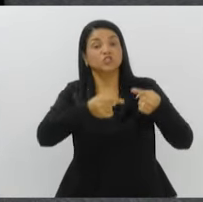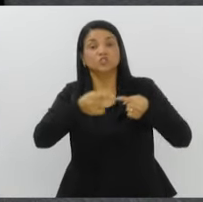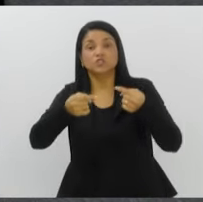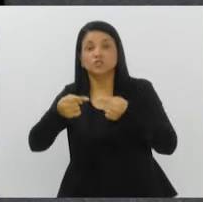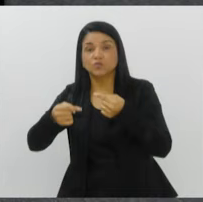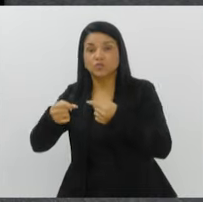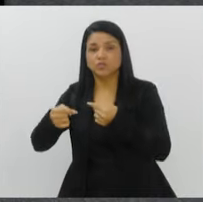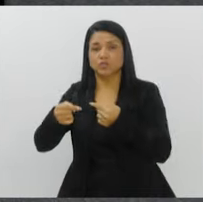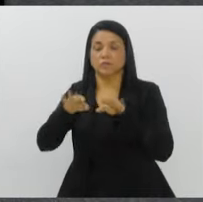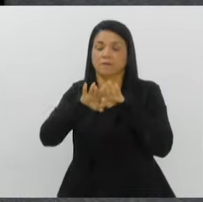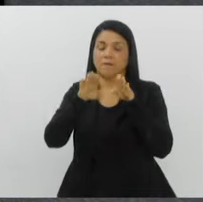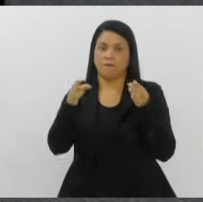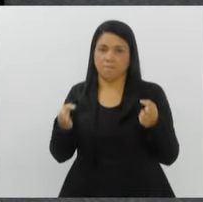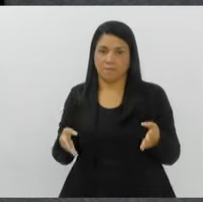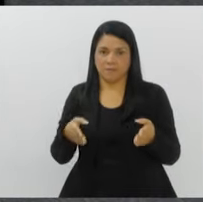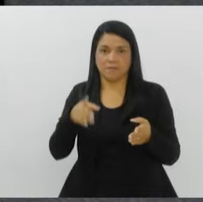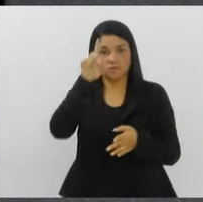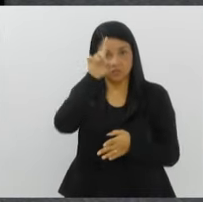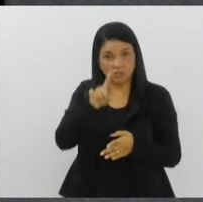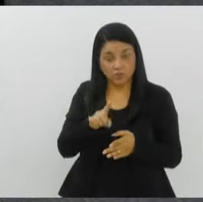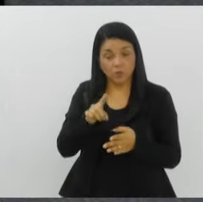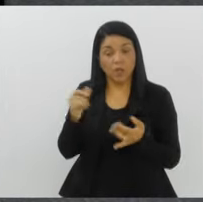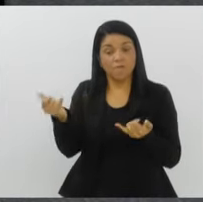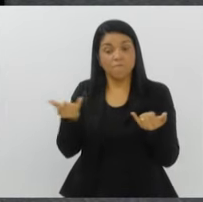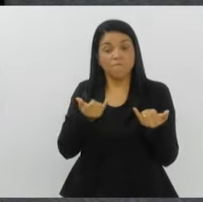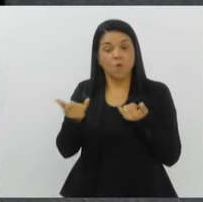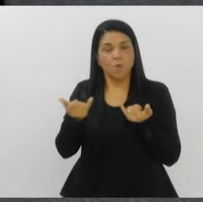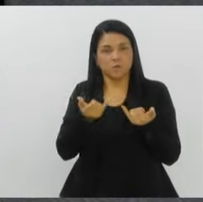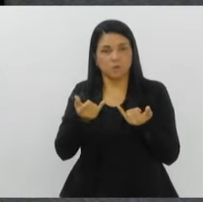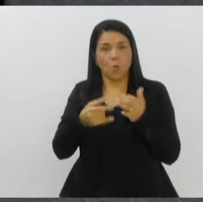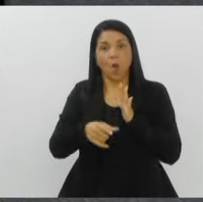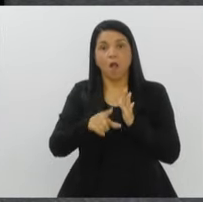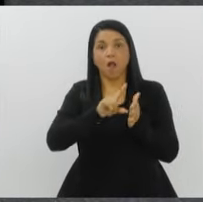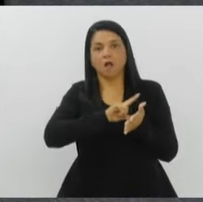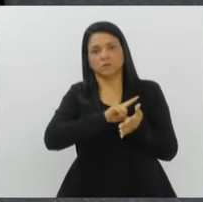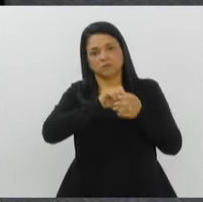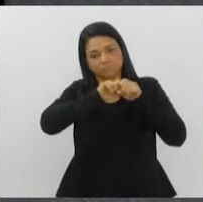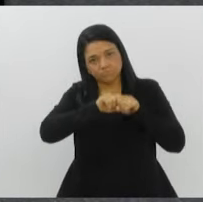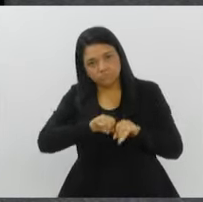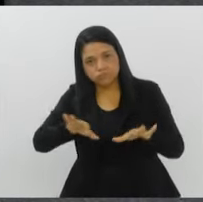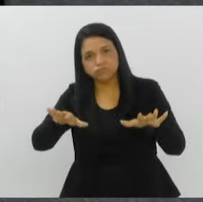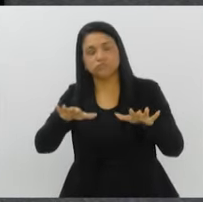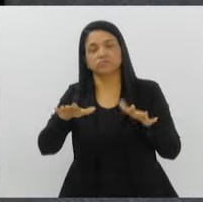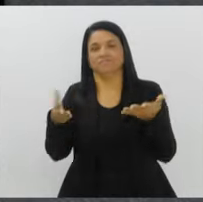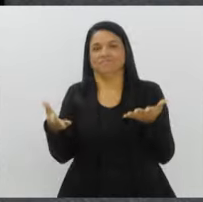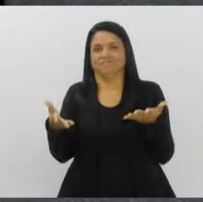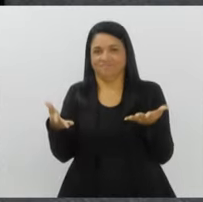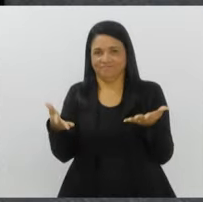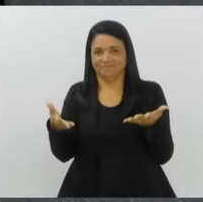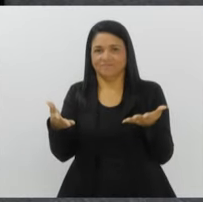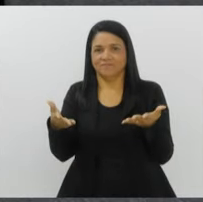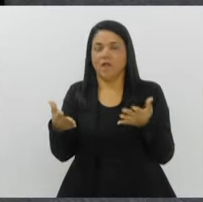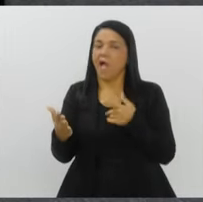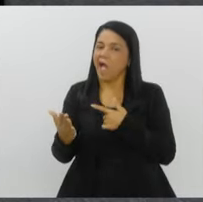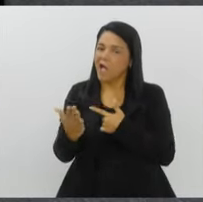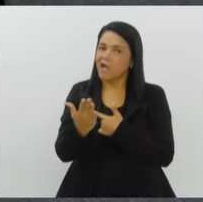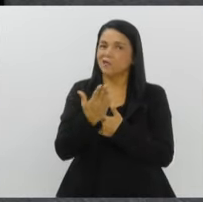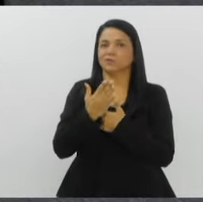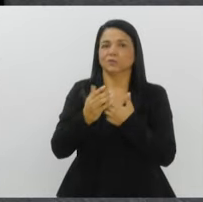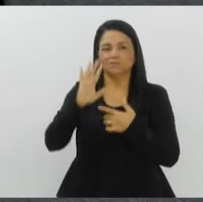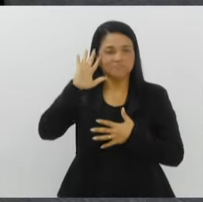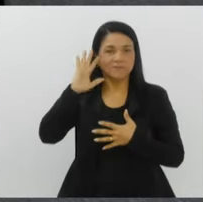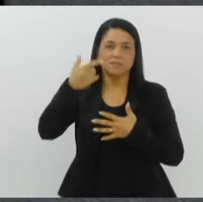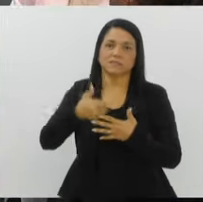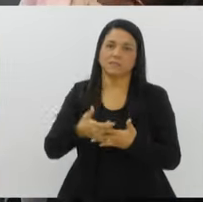composição da mesa diretora. Se essa informação pudesse ser disseminada de maneira antecipada, ajuda na decisão na hora de